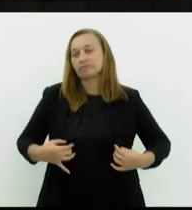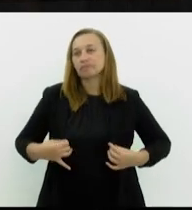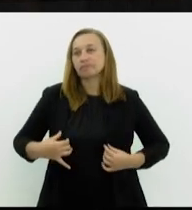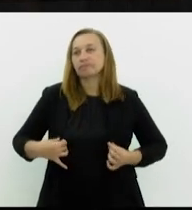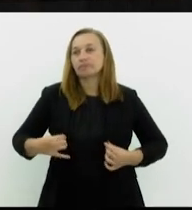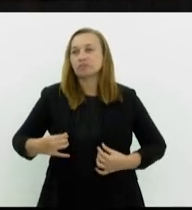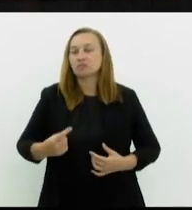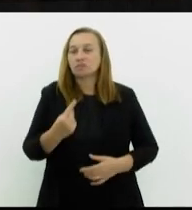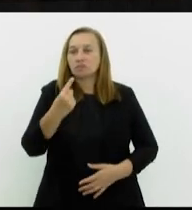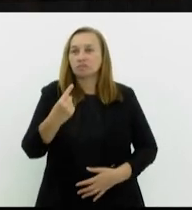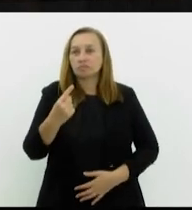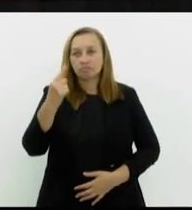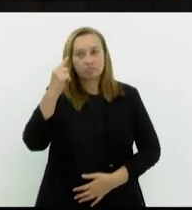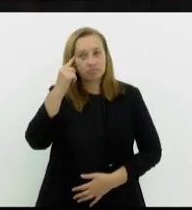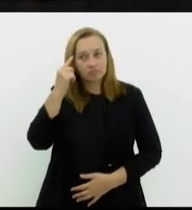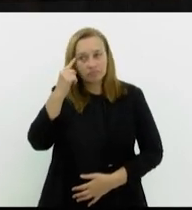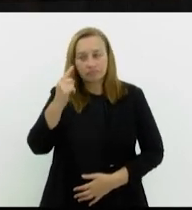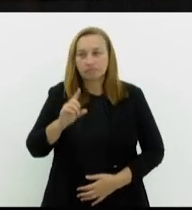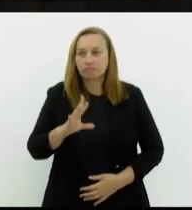amórfica.